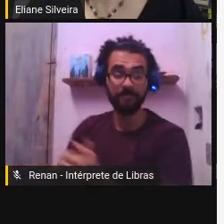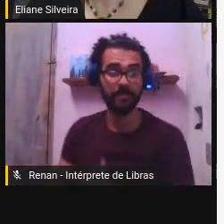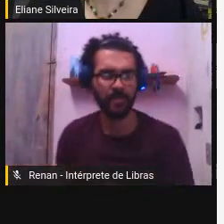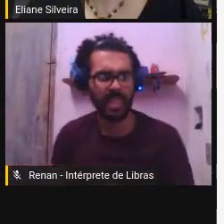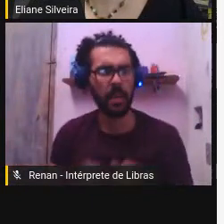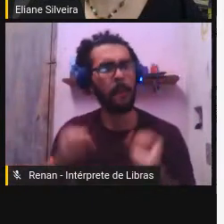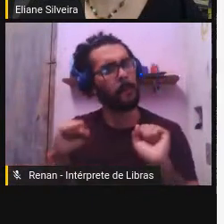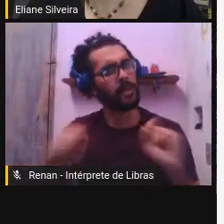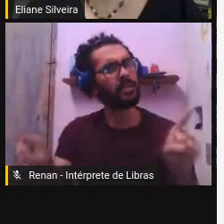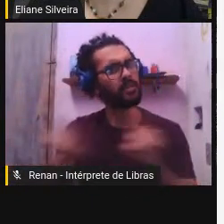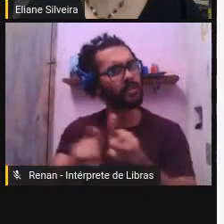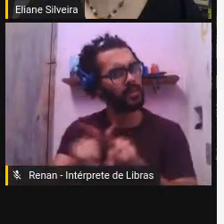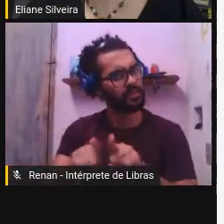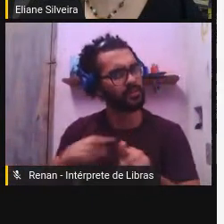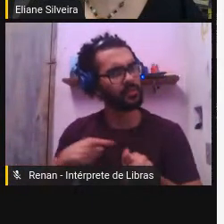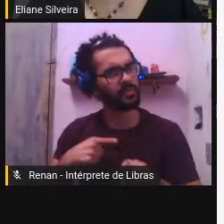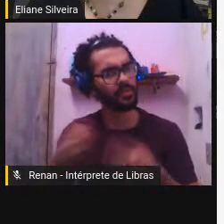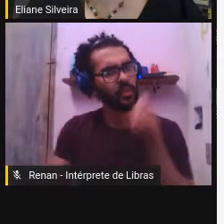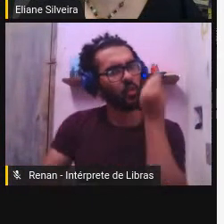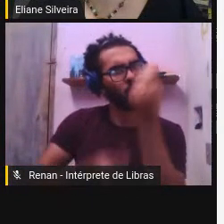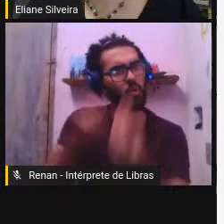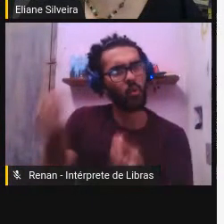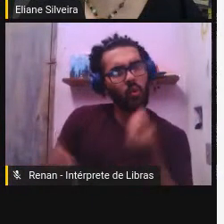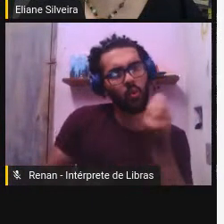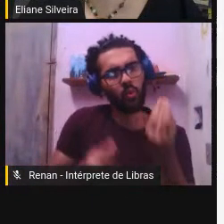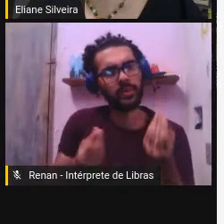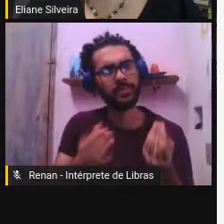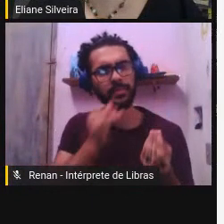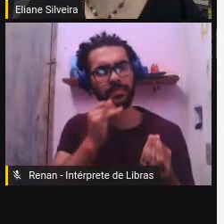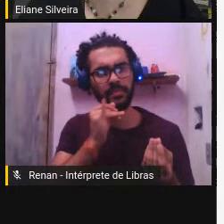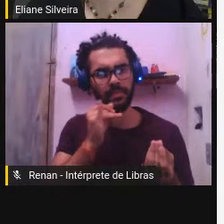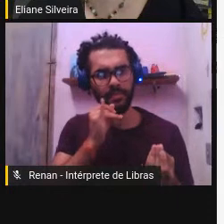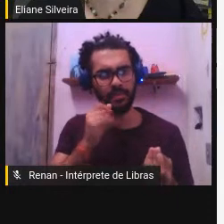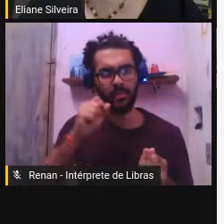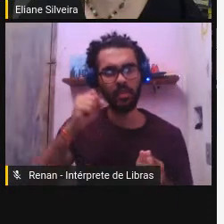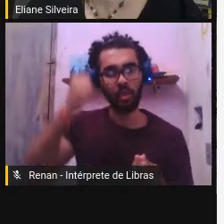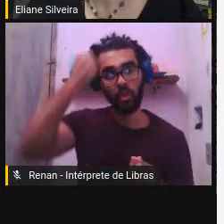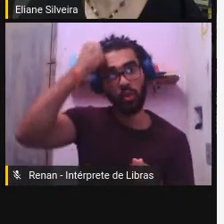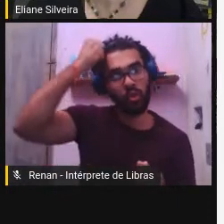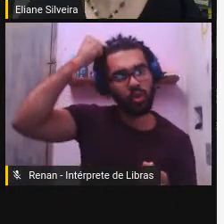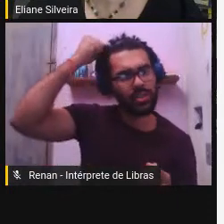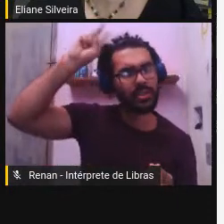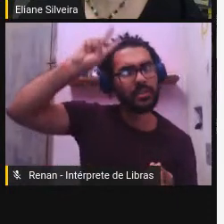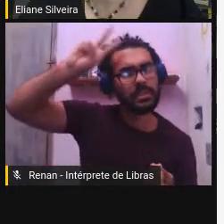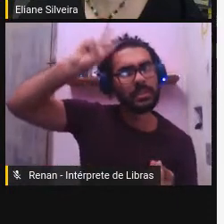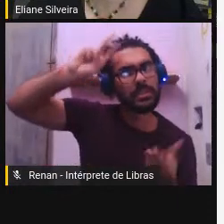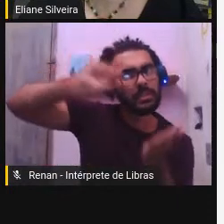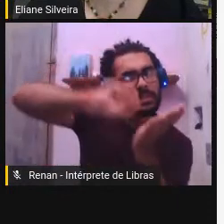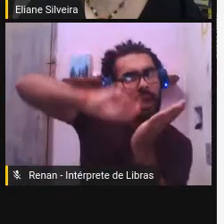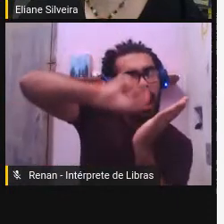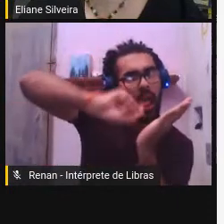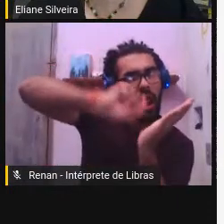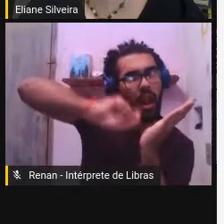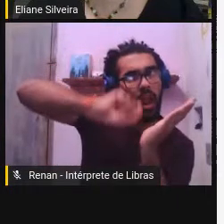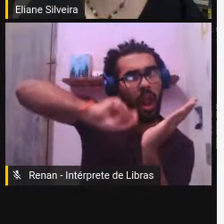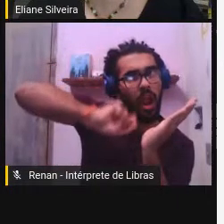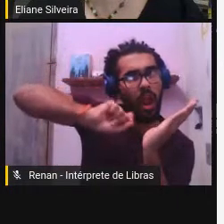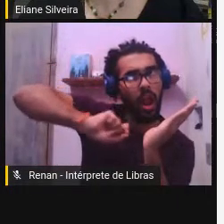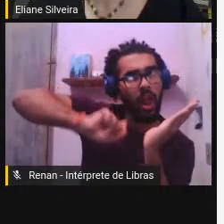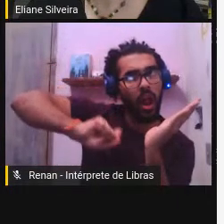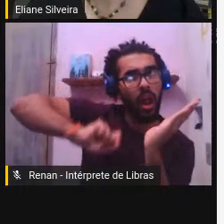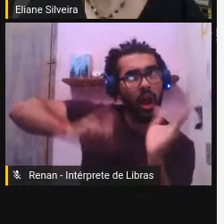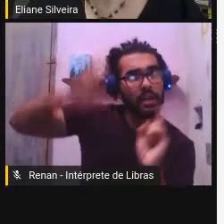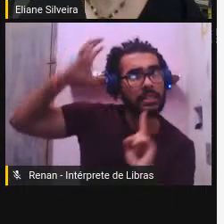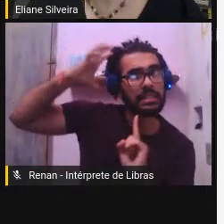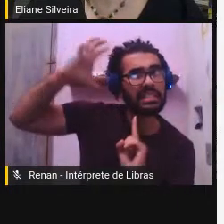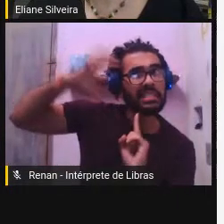no tipo de lembranças trazido por Saussure nos souvenirs, bem como a forma de escrito desse manuscrito.